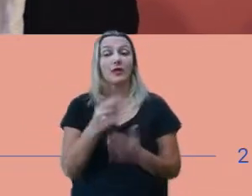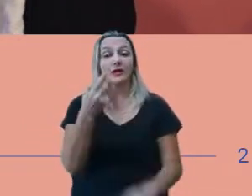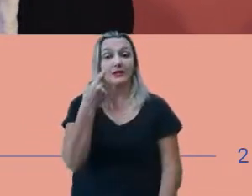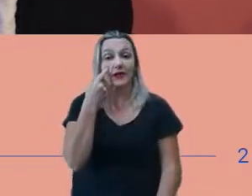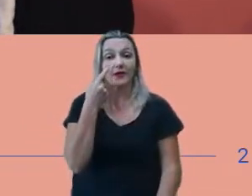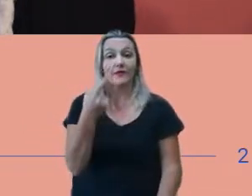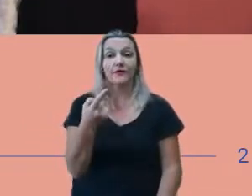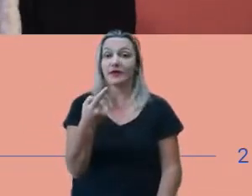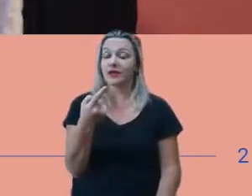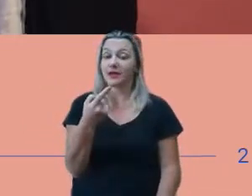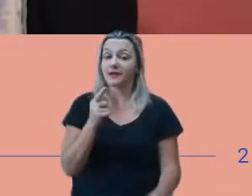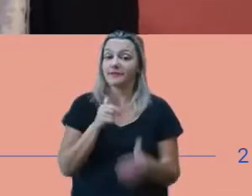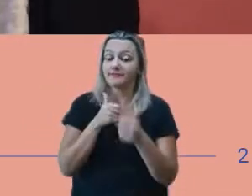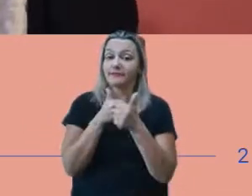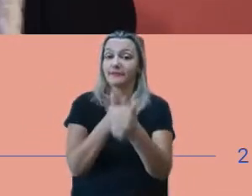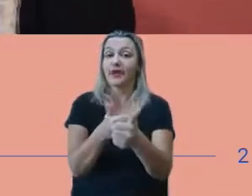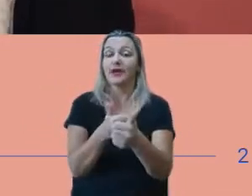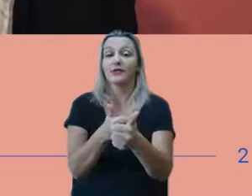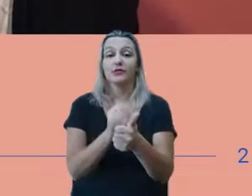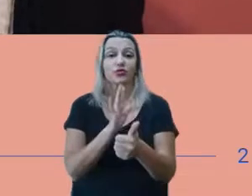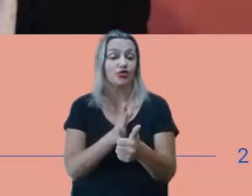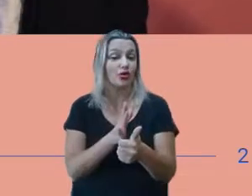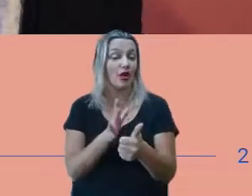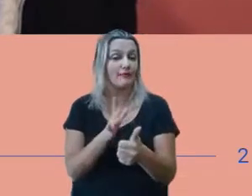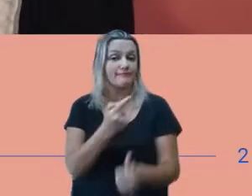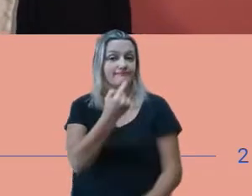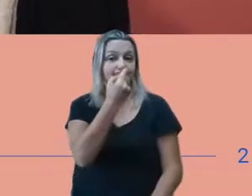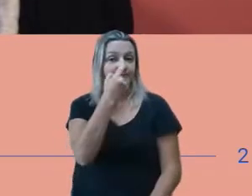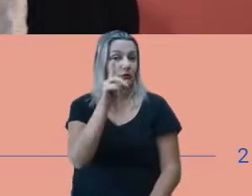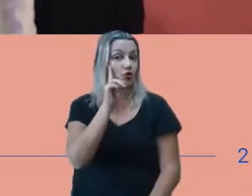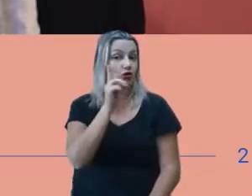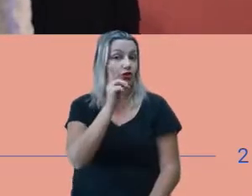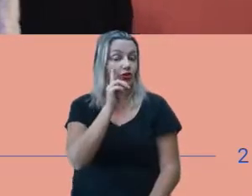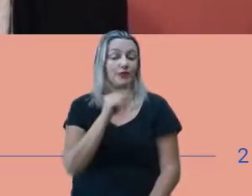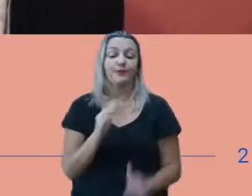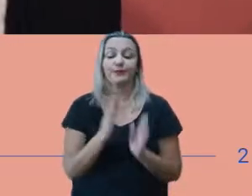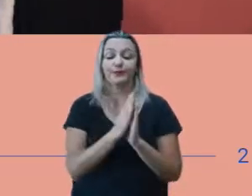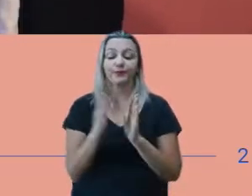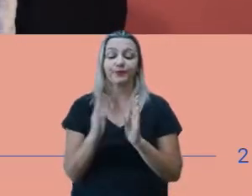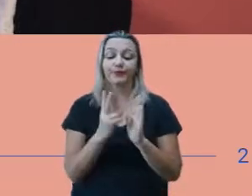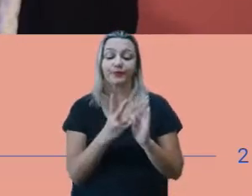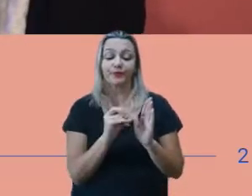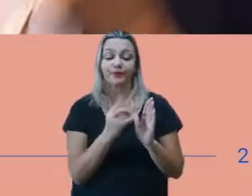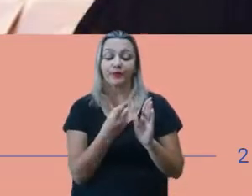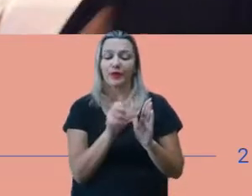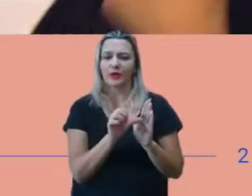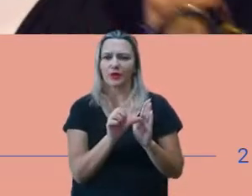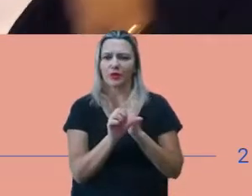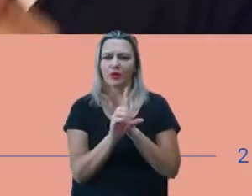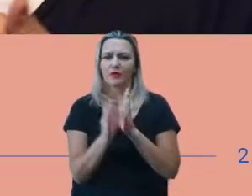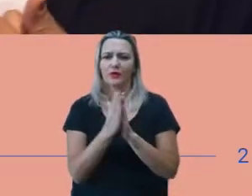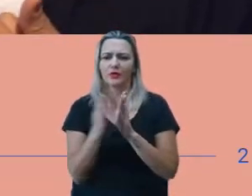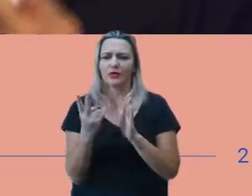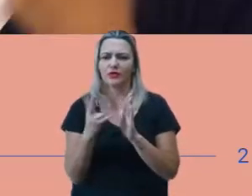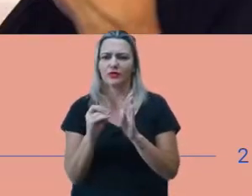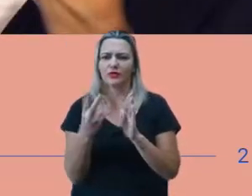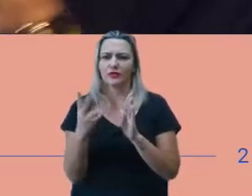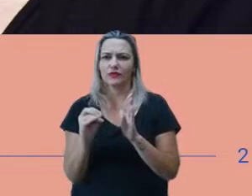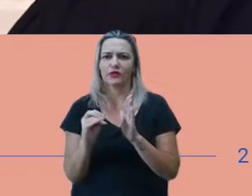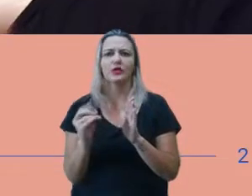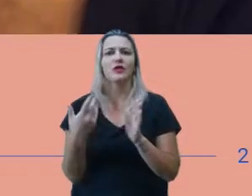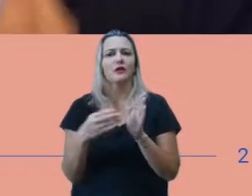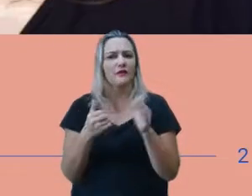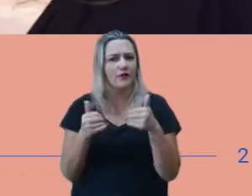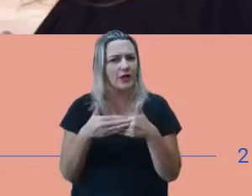mais próxima do nosso dia a dia e foi também 2019/2020 que foi lançado o primeiro fundo